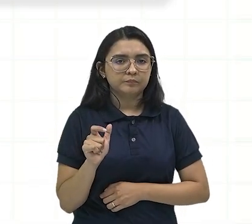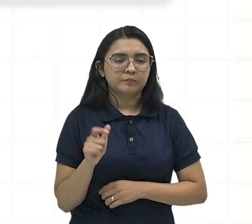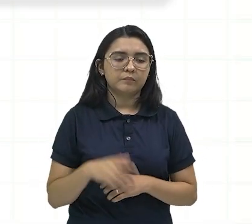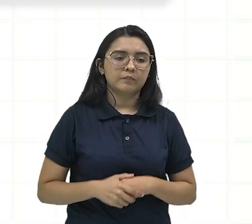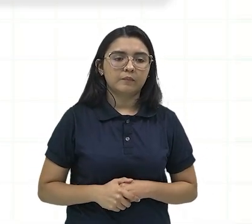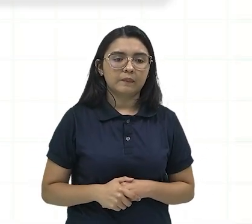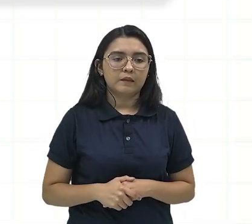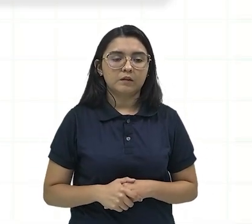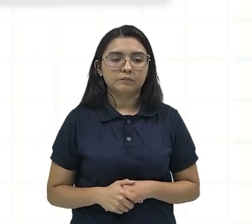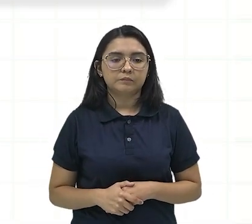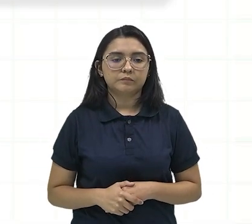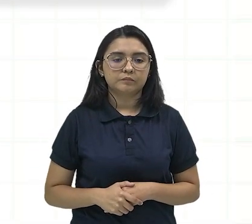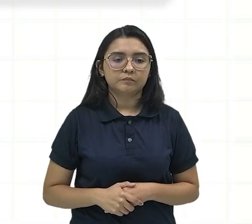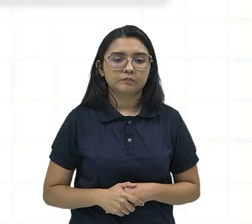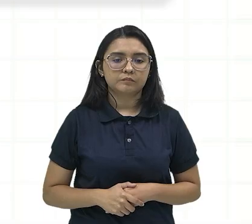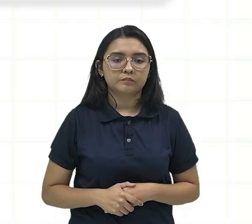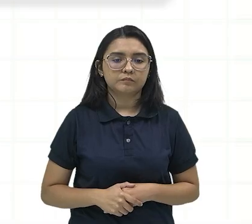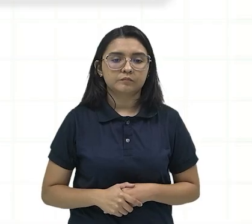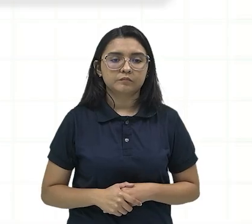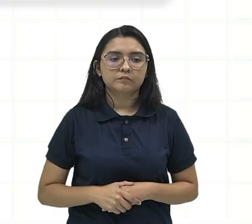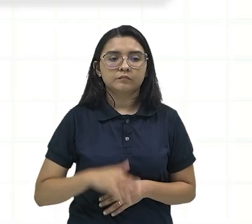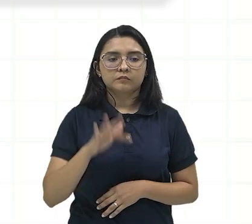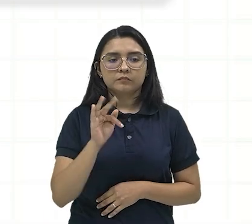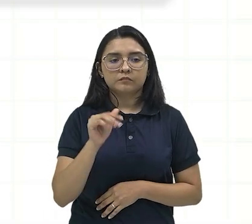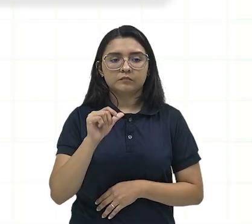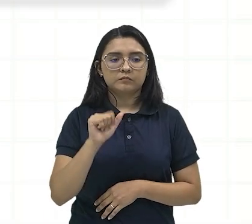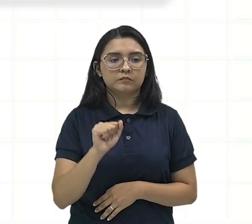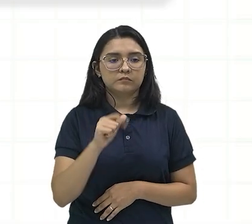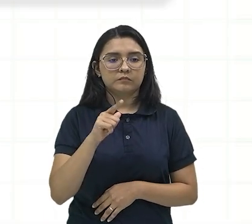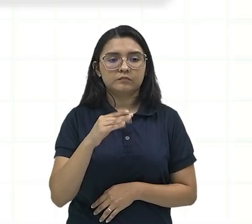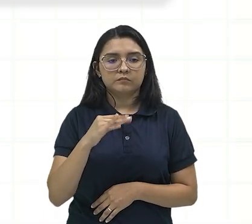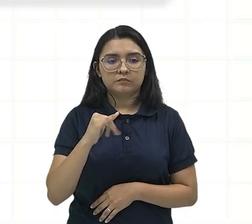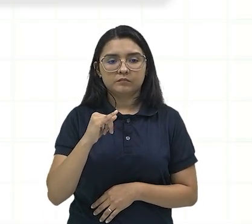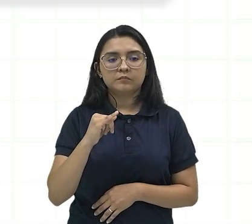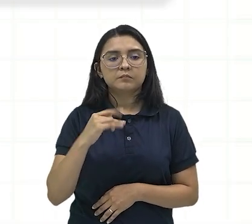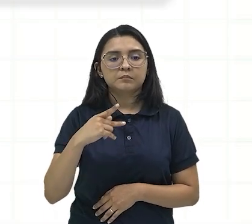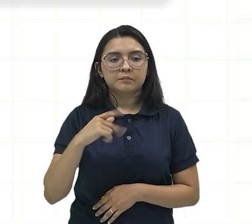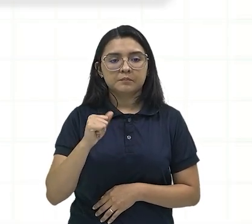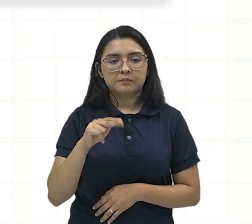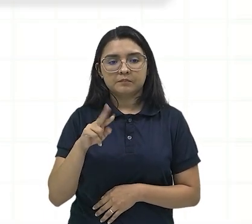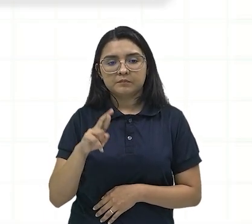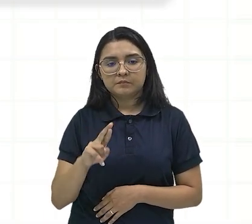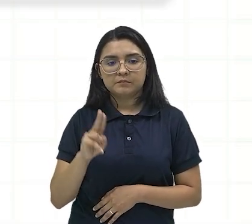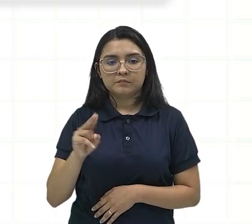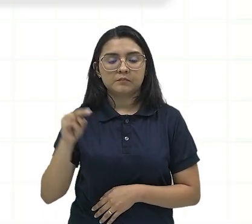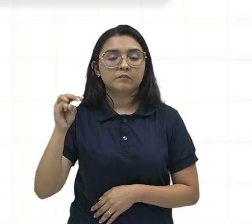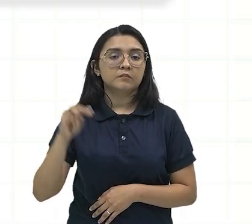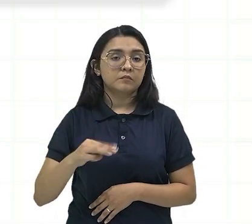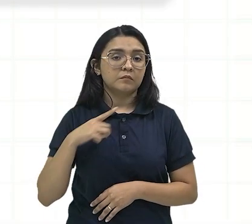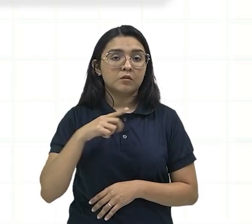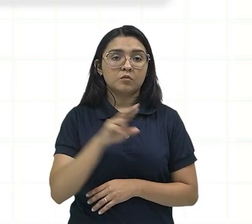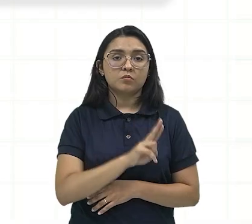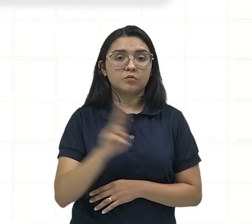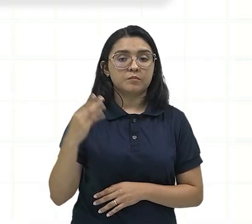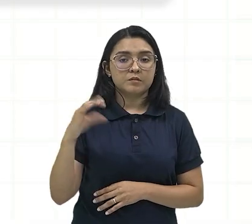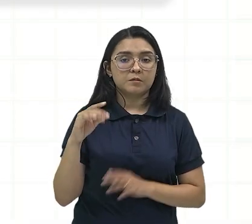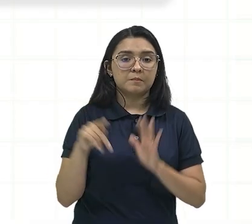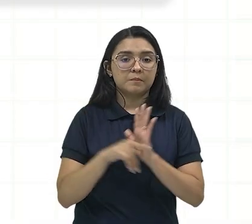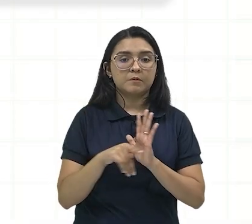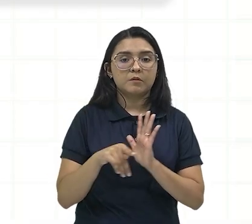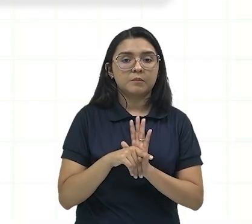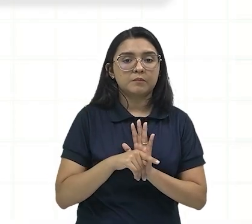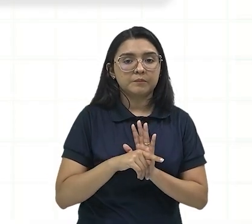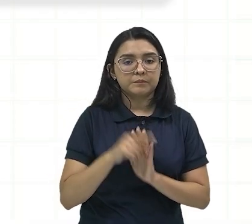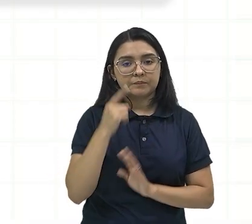Então, Plasmodium falciparum é o nome científico do protozoário que